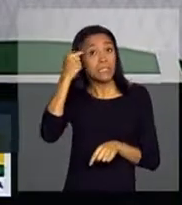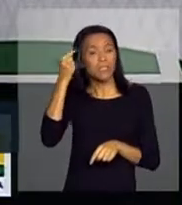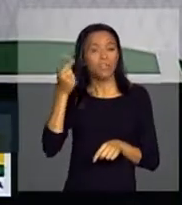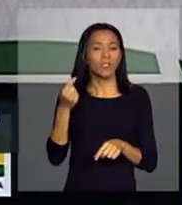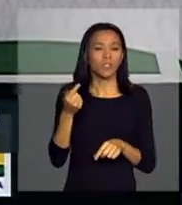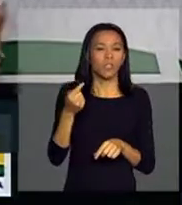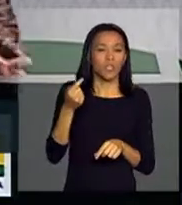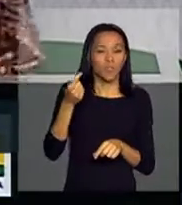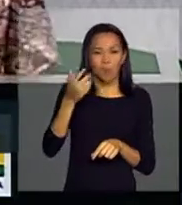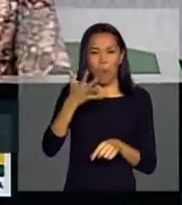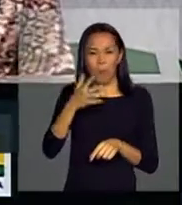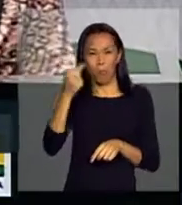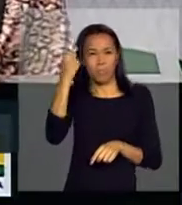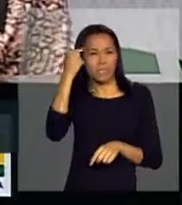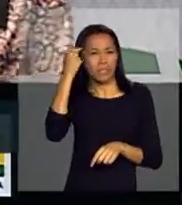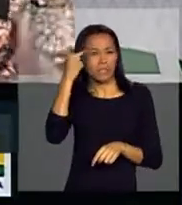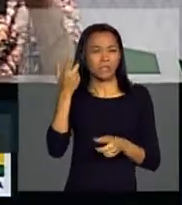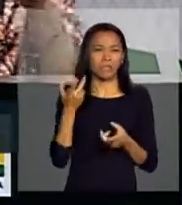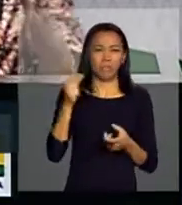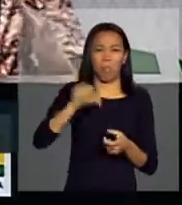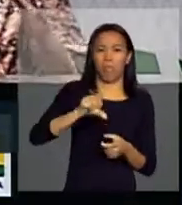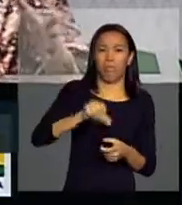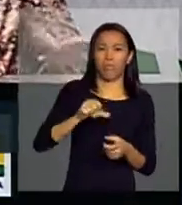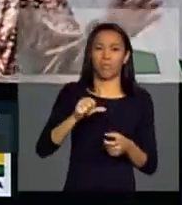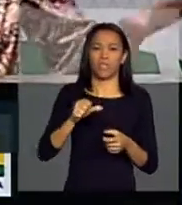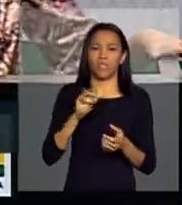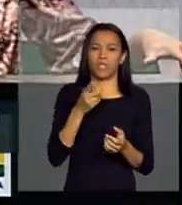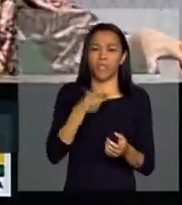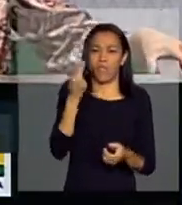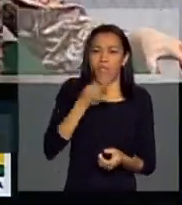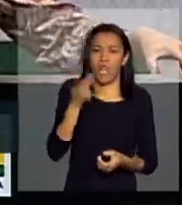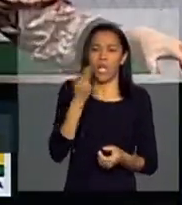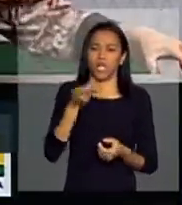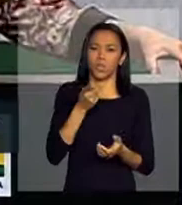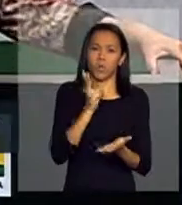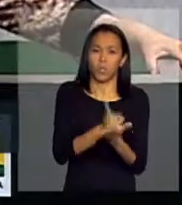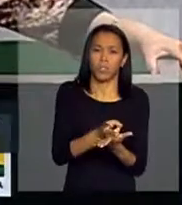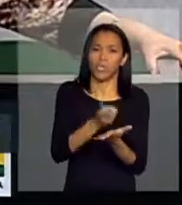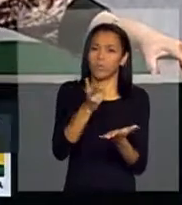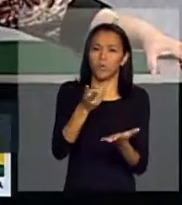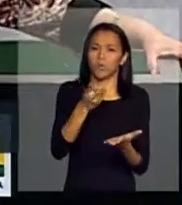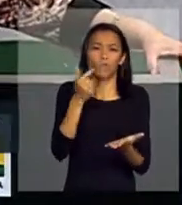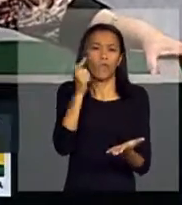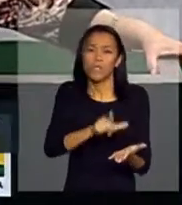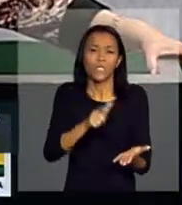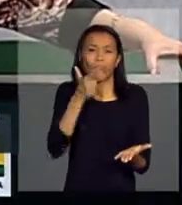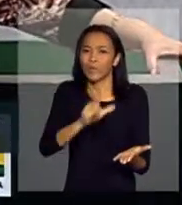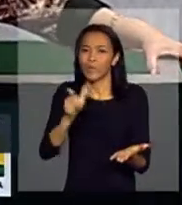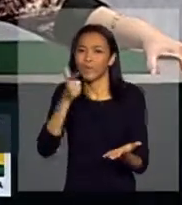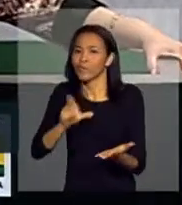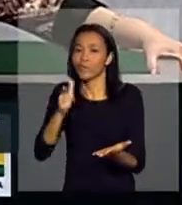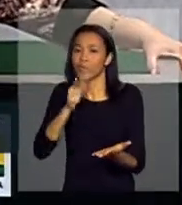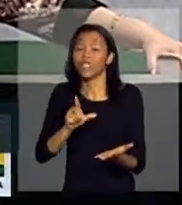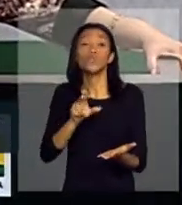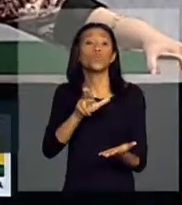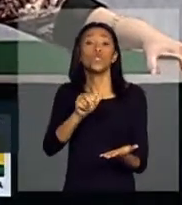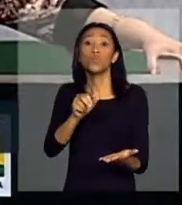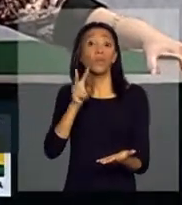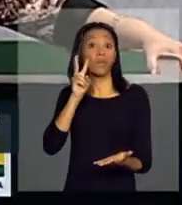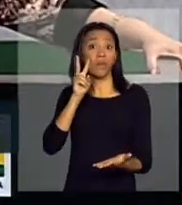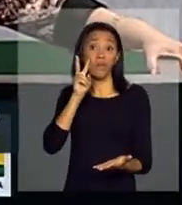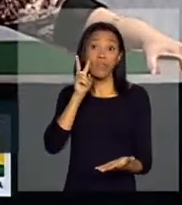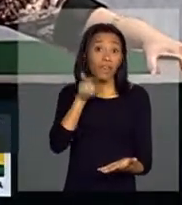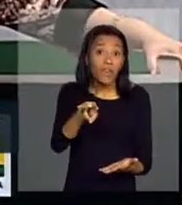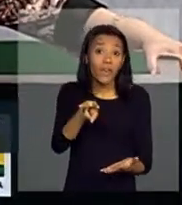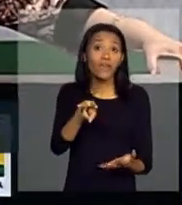um pessimismo de plantão um pessimismo que nunca Olha o que